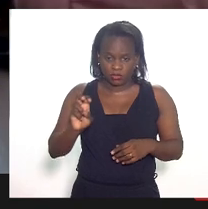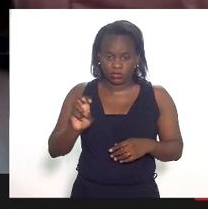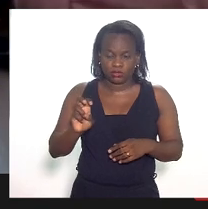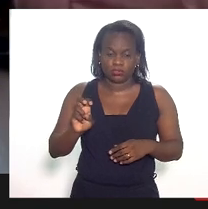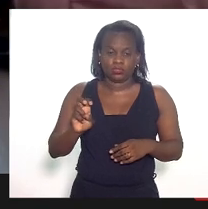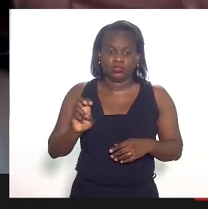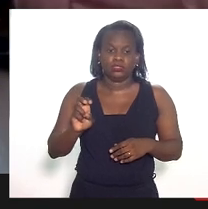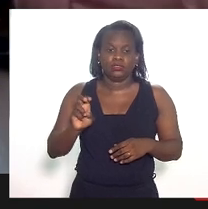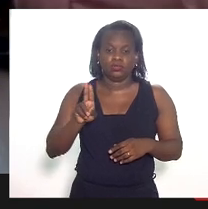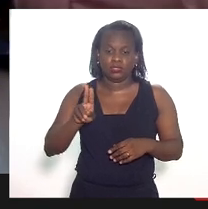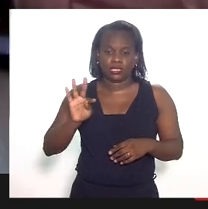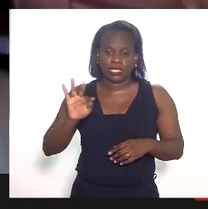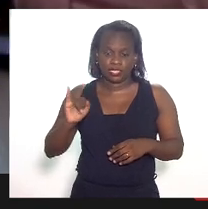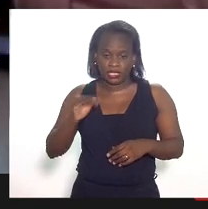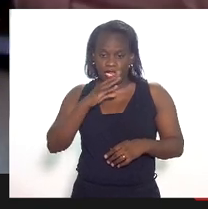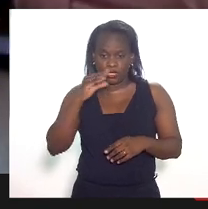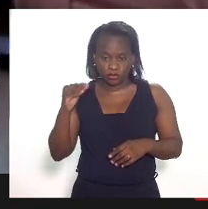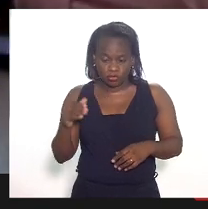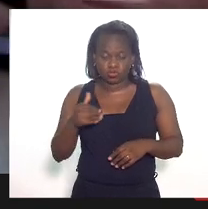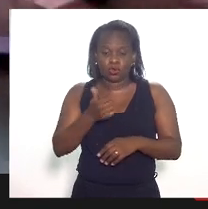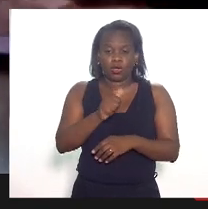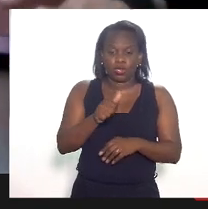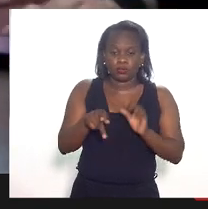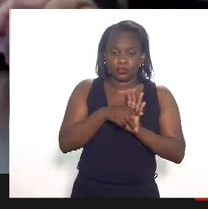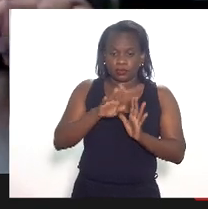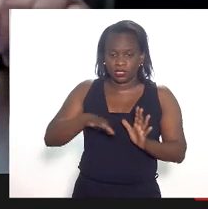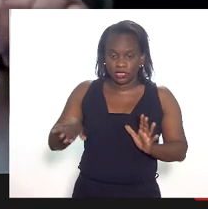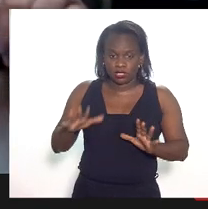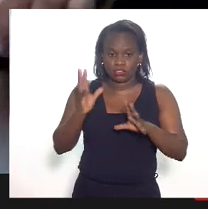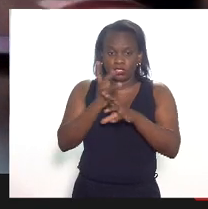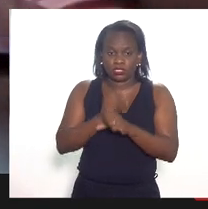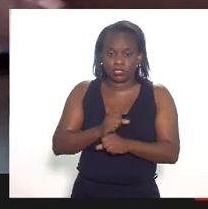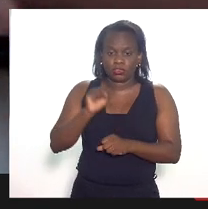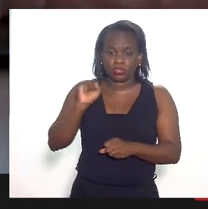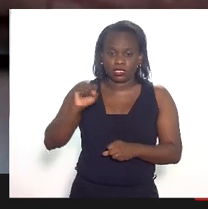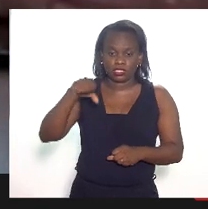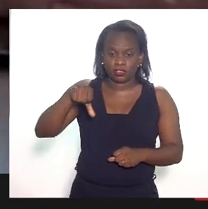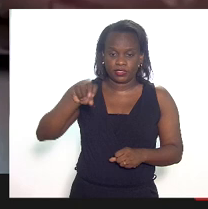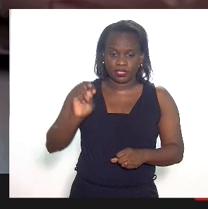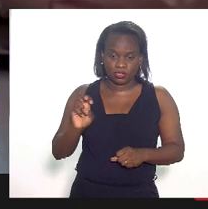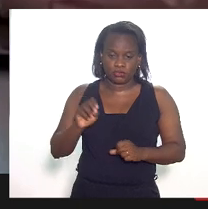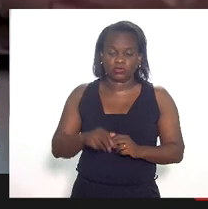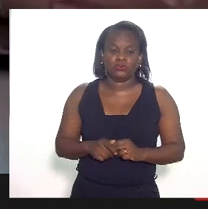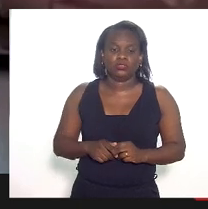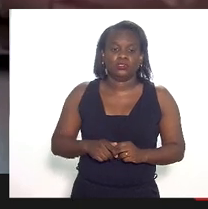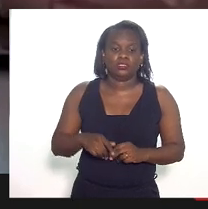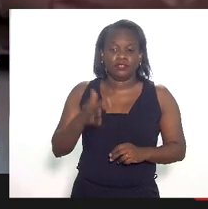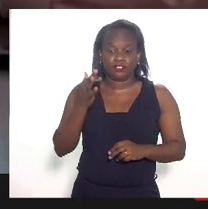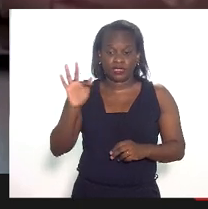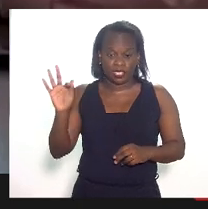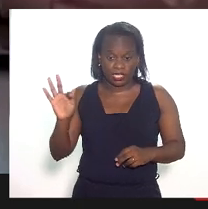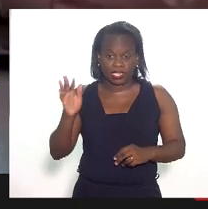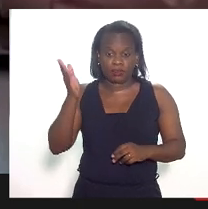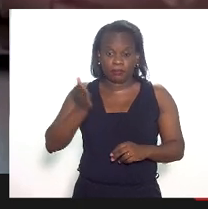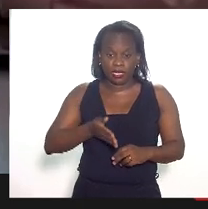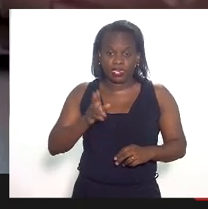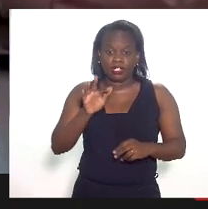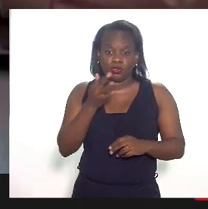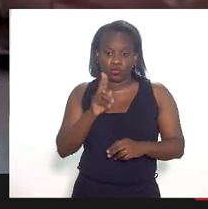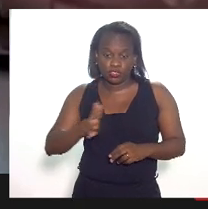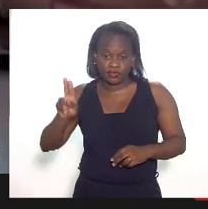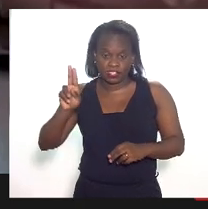485 UTI adulta e 11 pediátricos, um total de 895. No federal barra universitário,